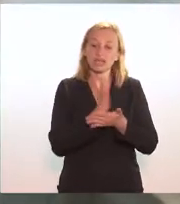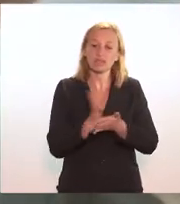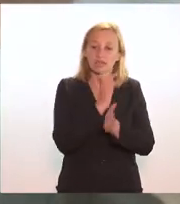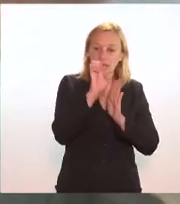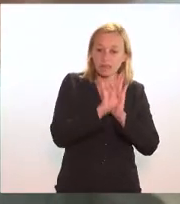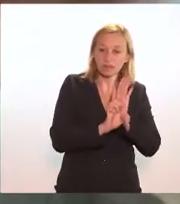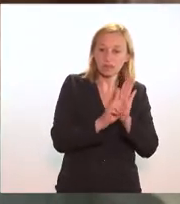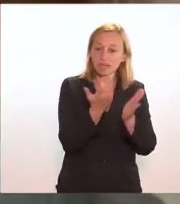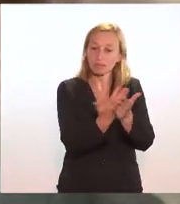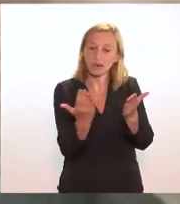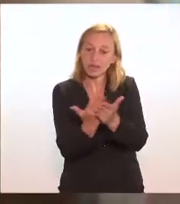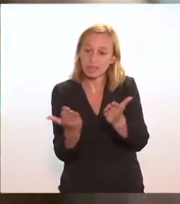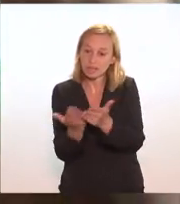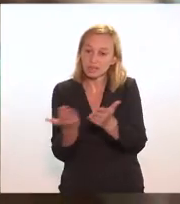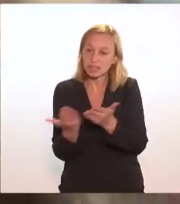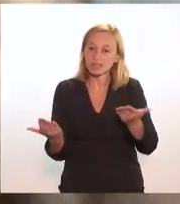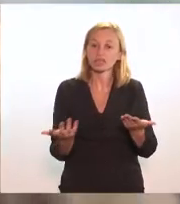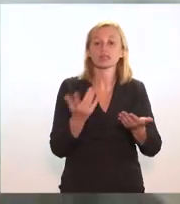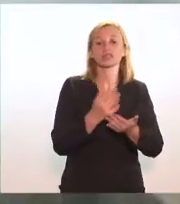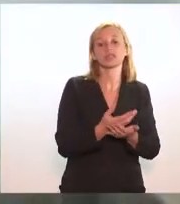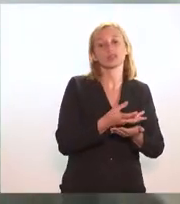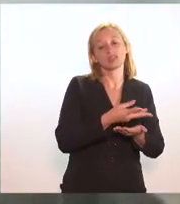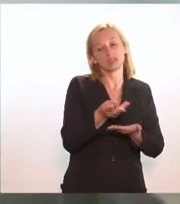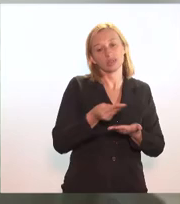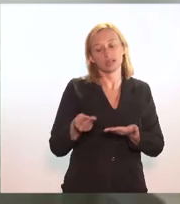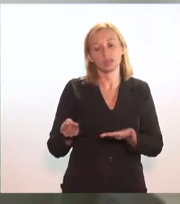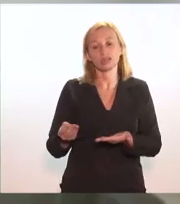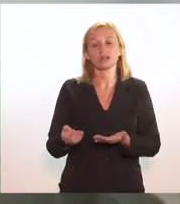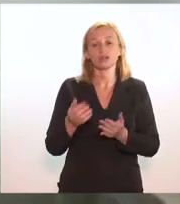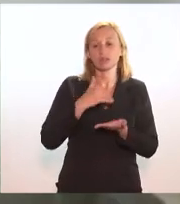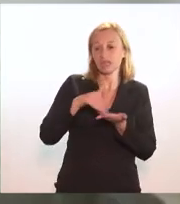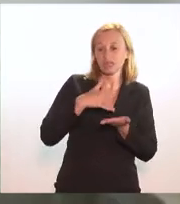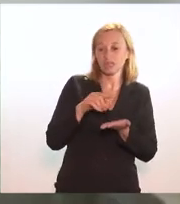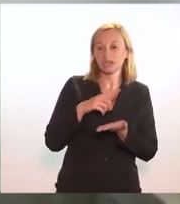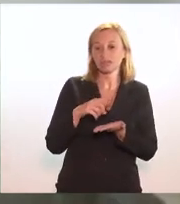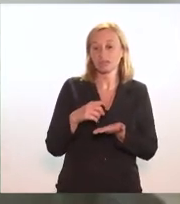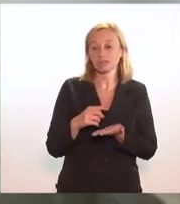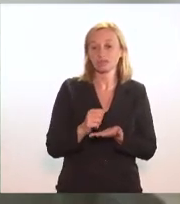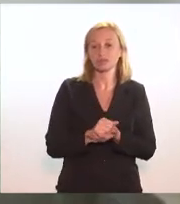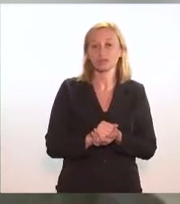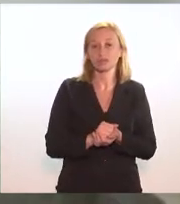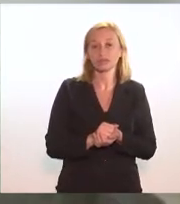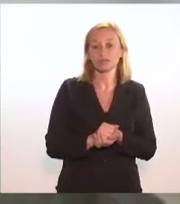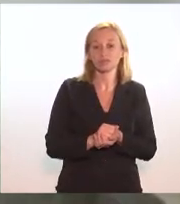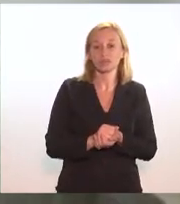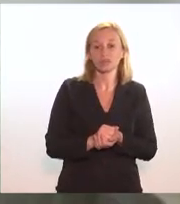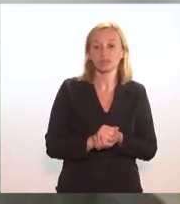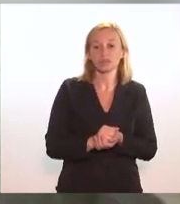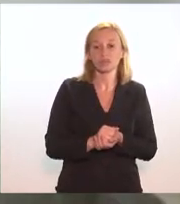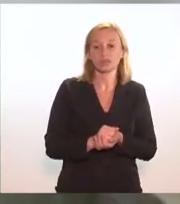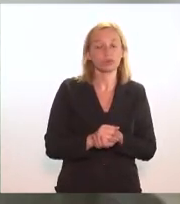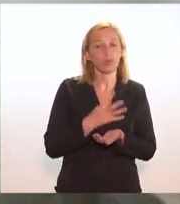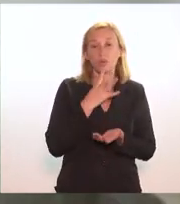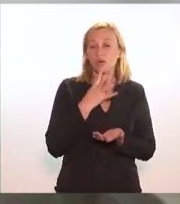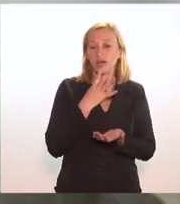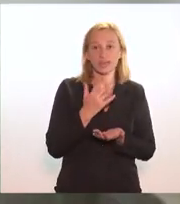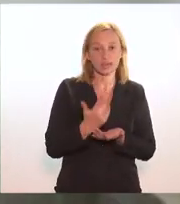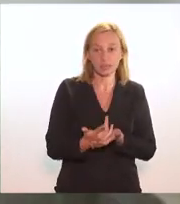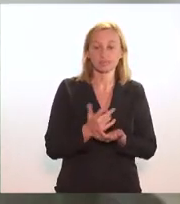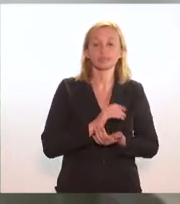ficam perdidas dentro do orçamento, os secretários não tomam conhecimento da